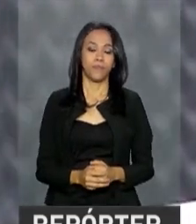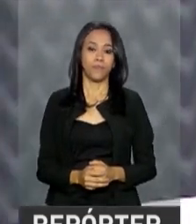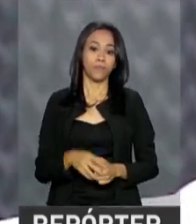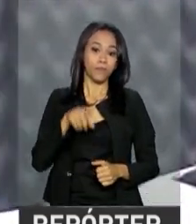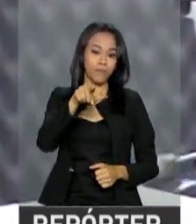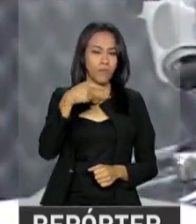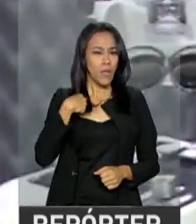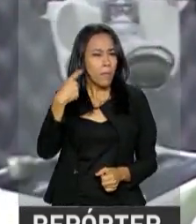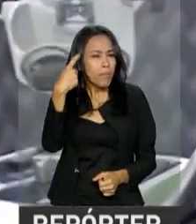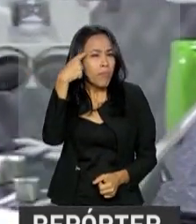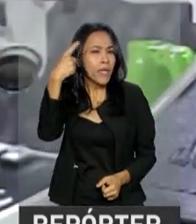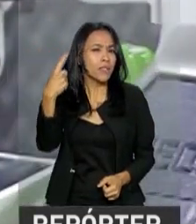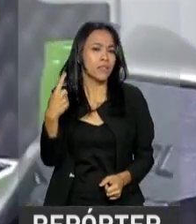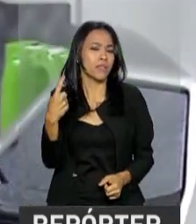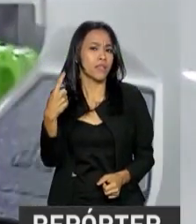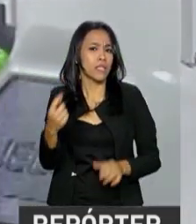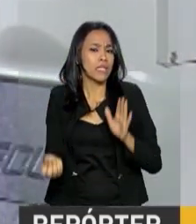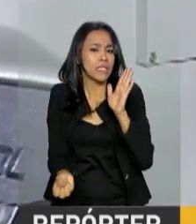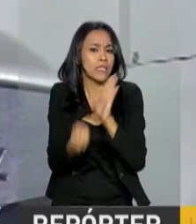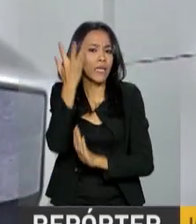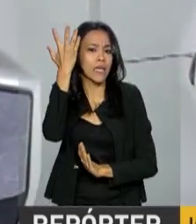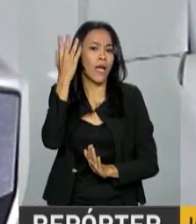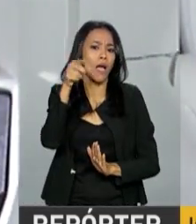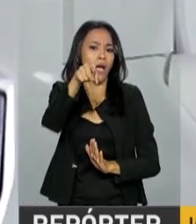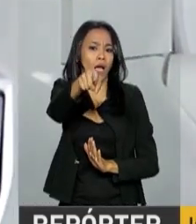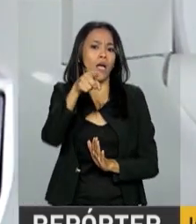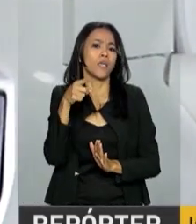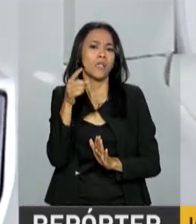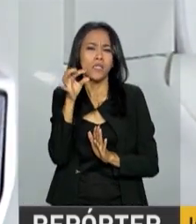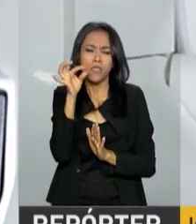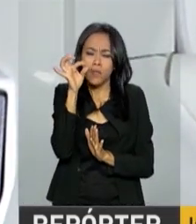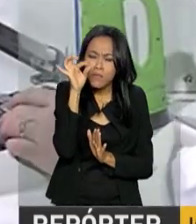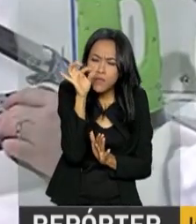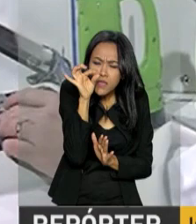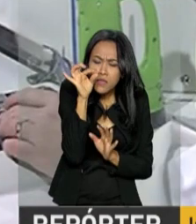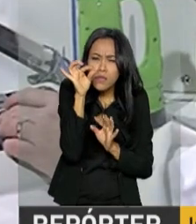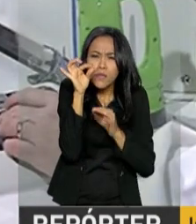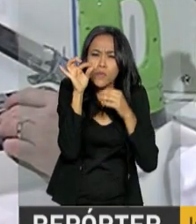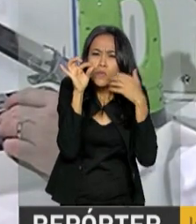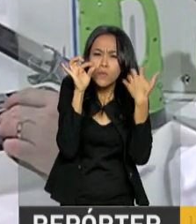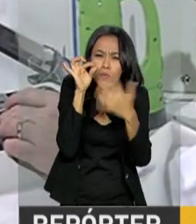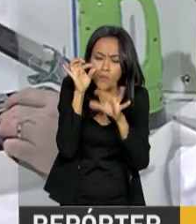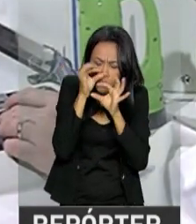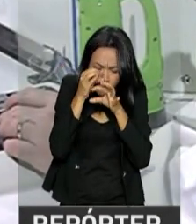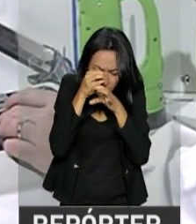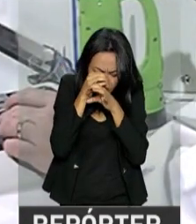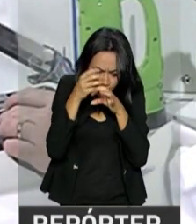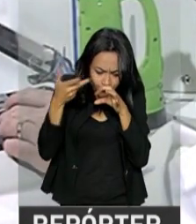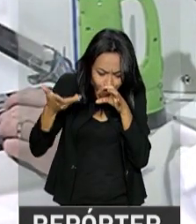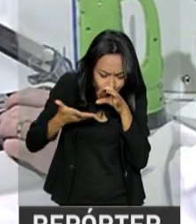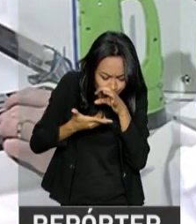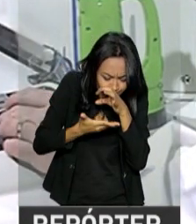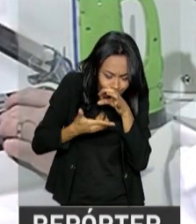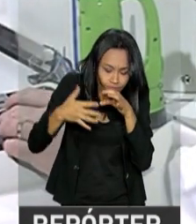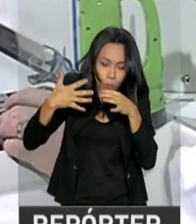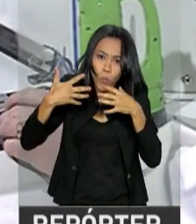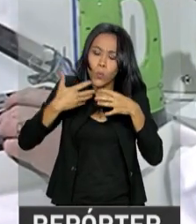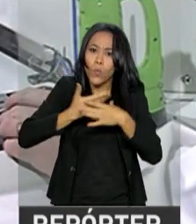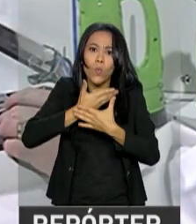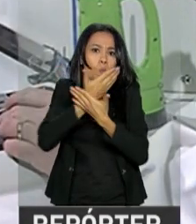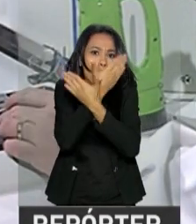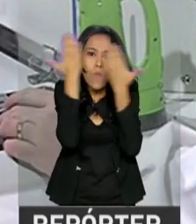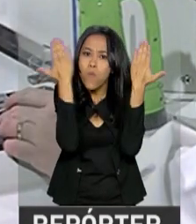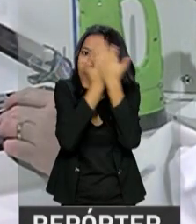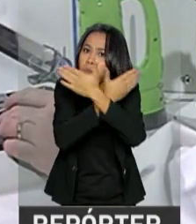imagina criar produtos numa escala do tamanho de um átomo uma partícula tão pequena que é invisível